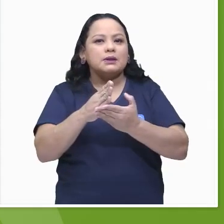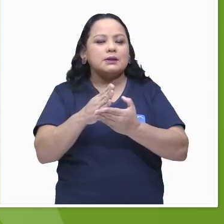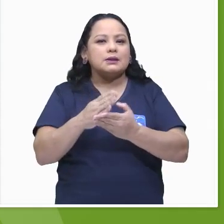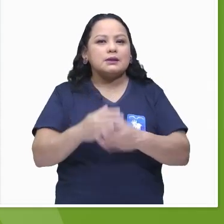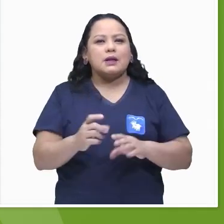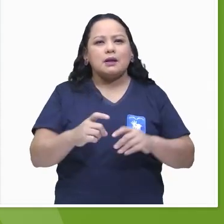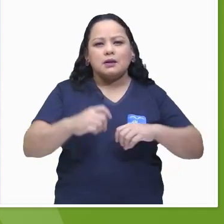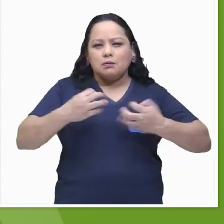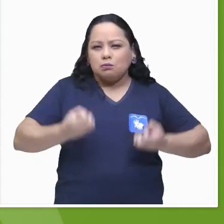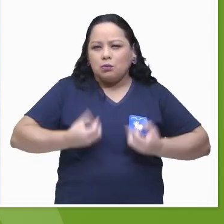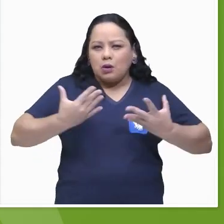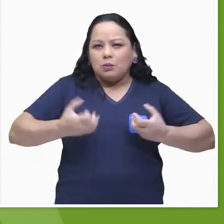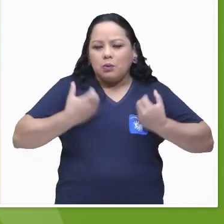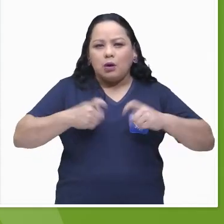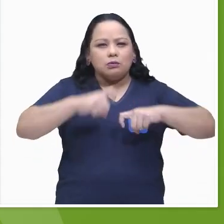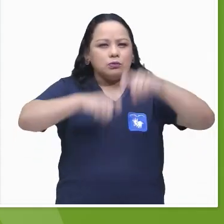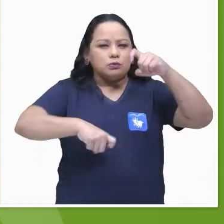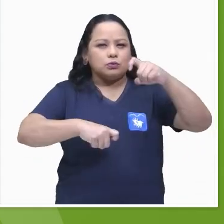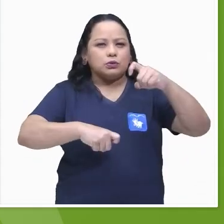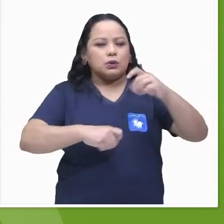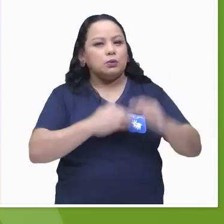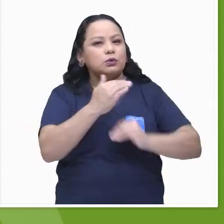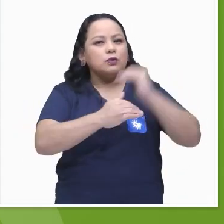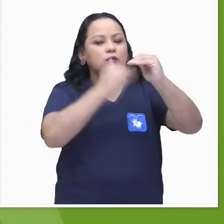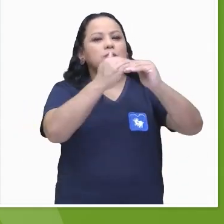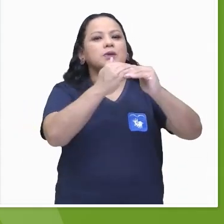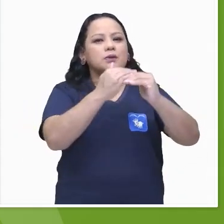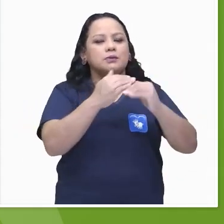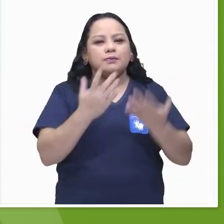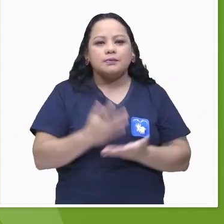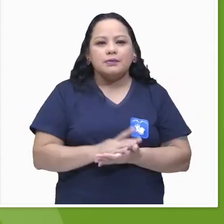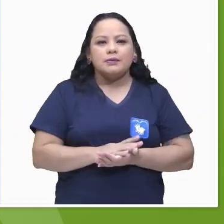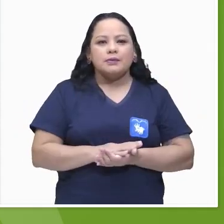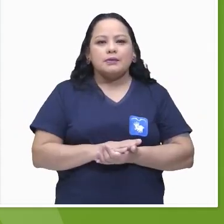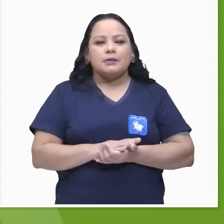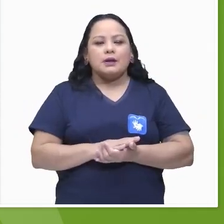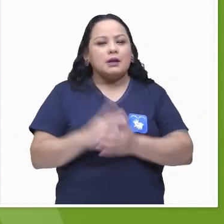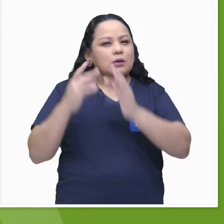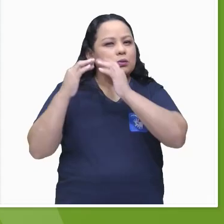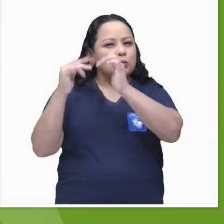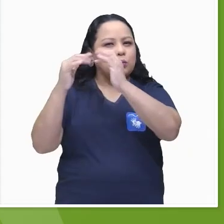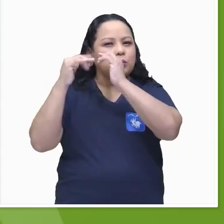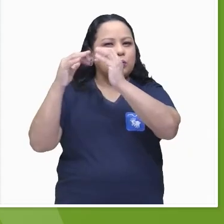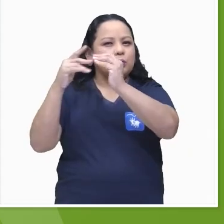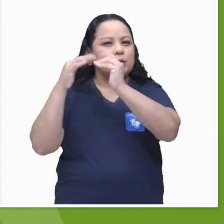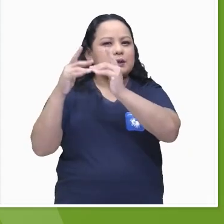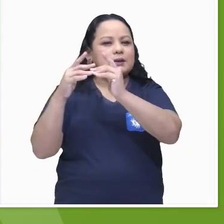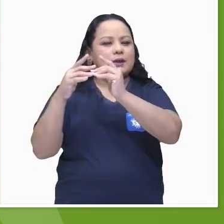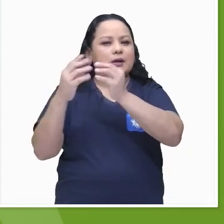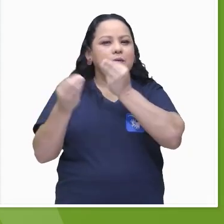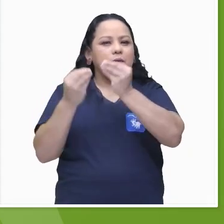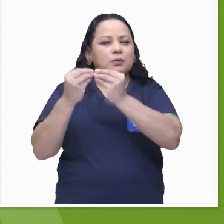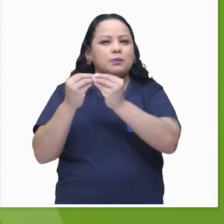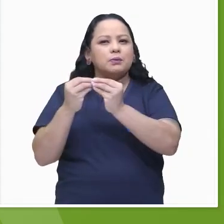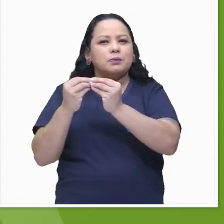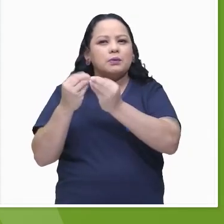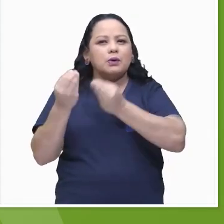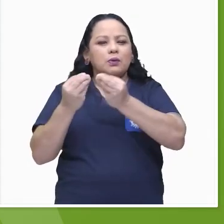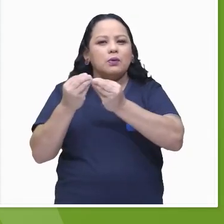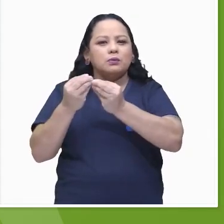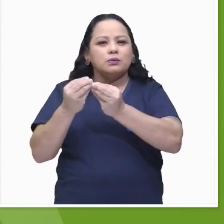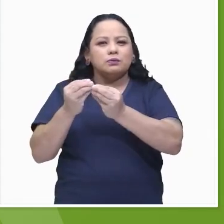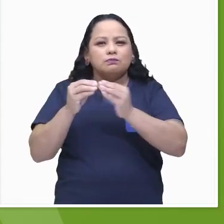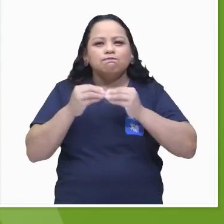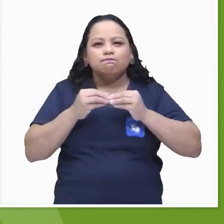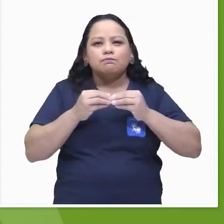sexuais. Então, acontece ali a formação, né? A hipófise manda aquele comando, aquele hormônio lá para os